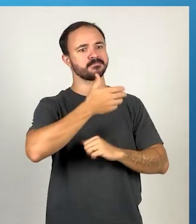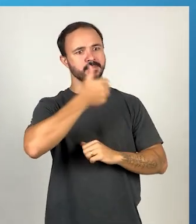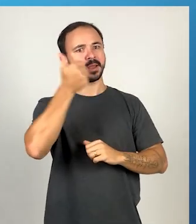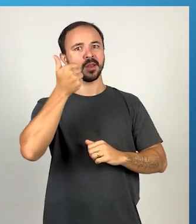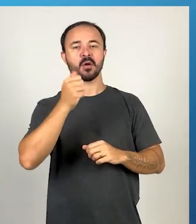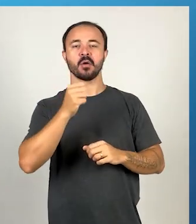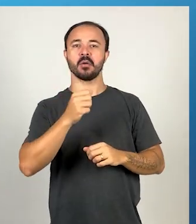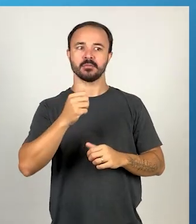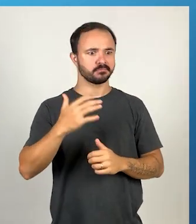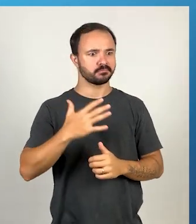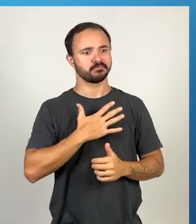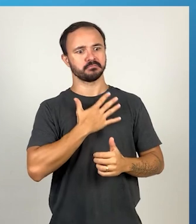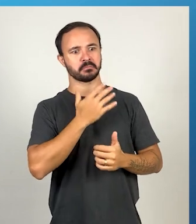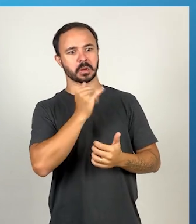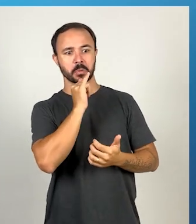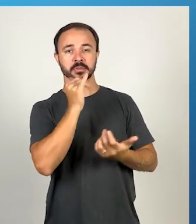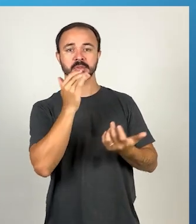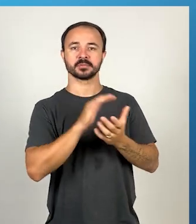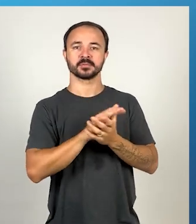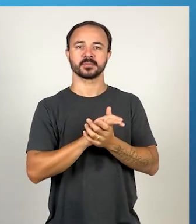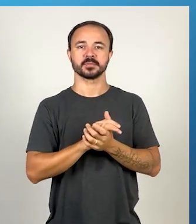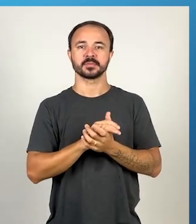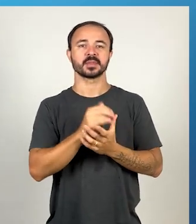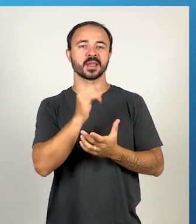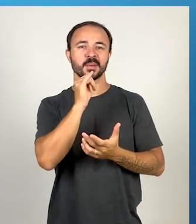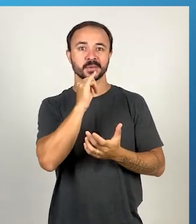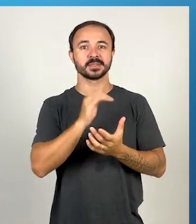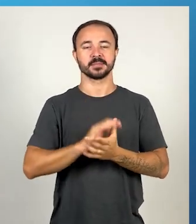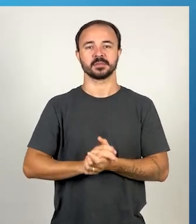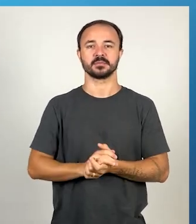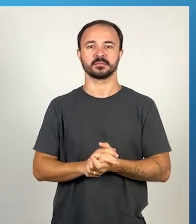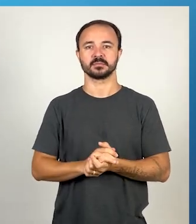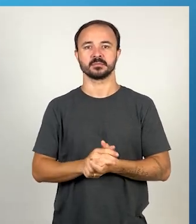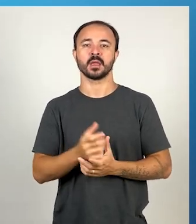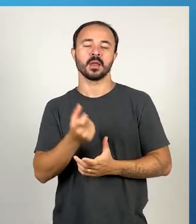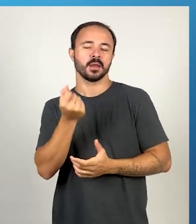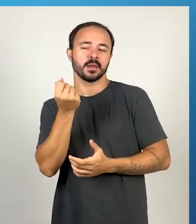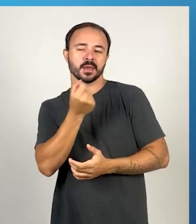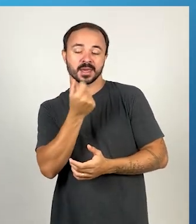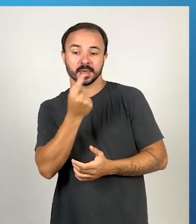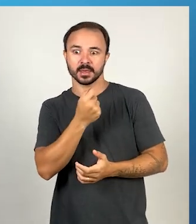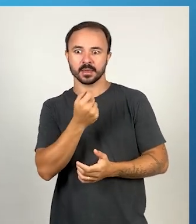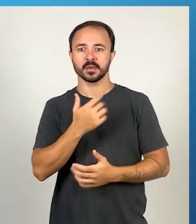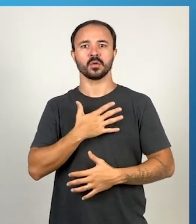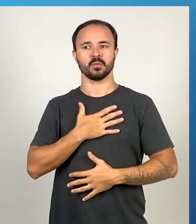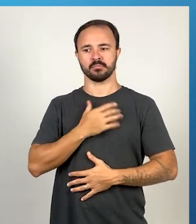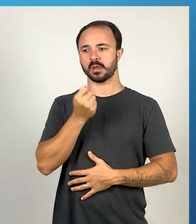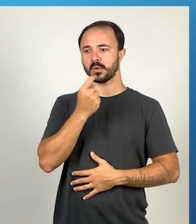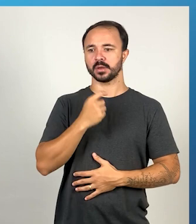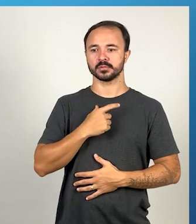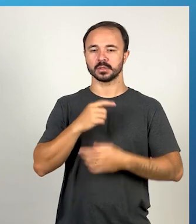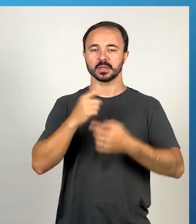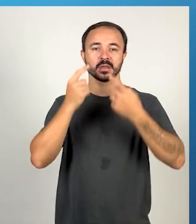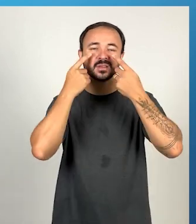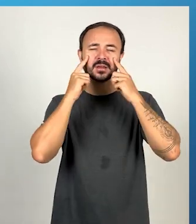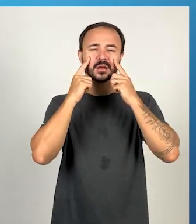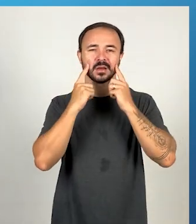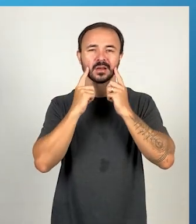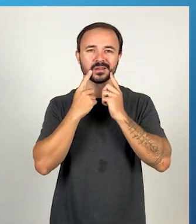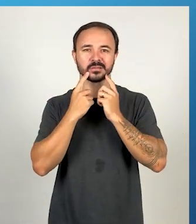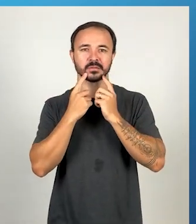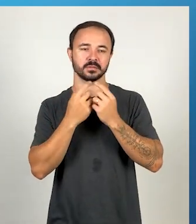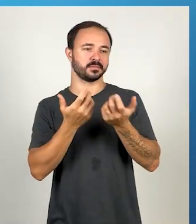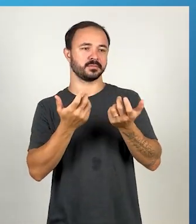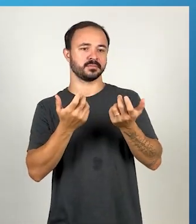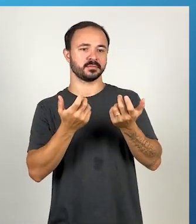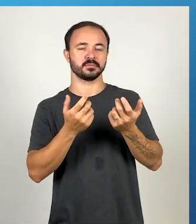exagerada. Por exemplo, e rir meu riso e derramar meu pranto, de Vinícius de Moraes. Temos aqui,